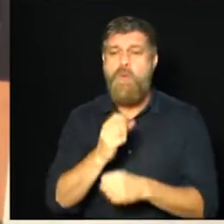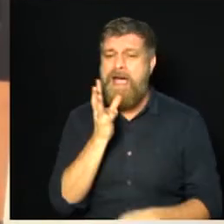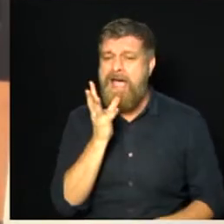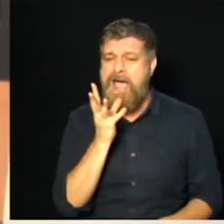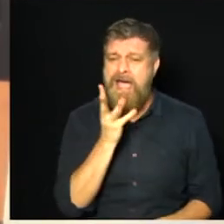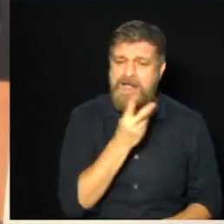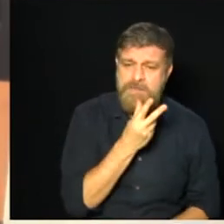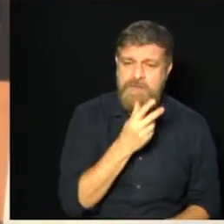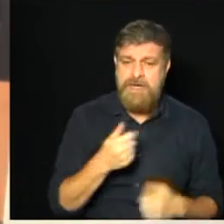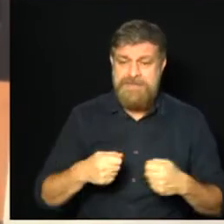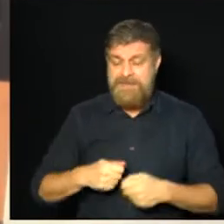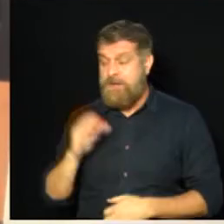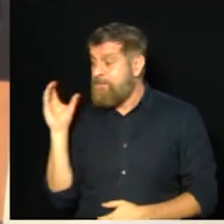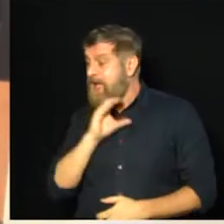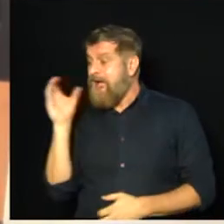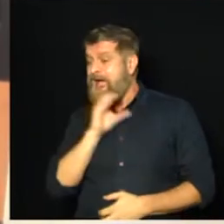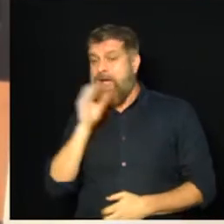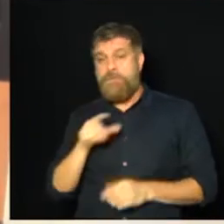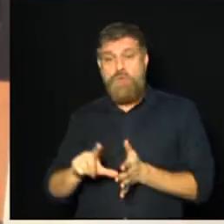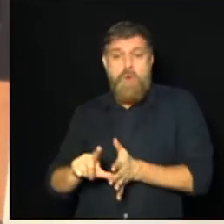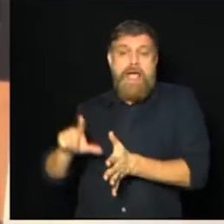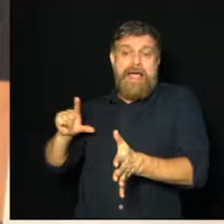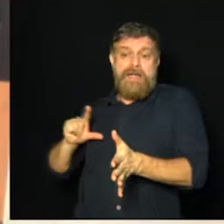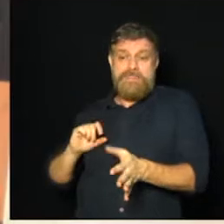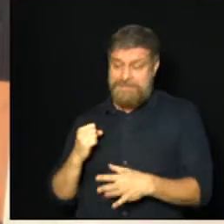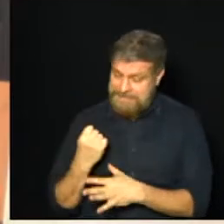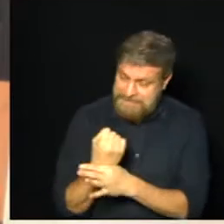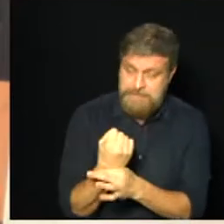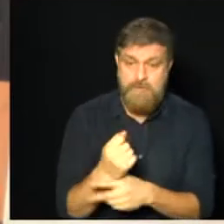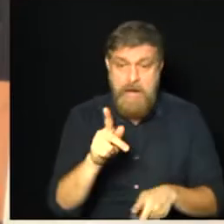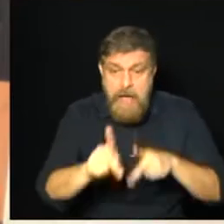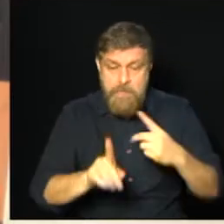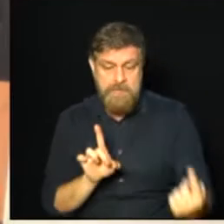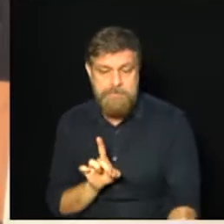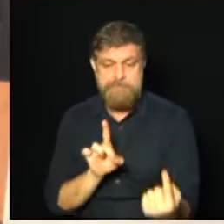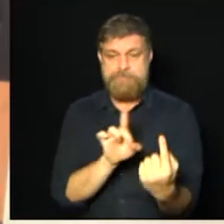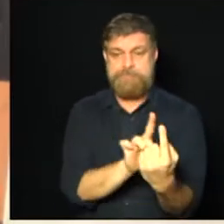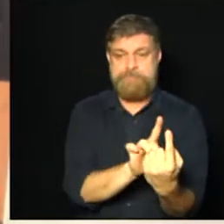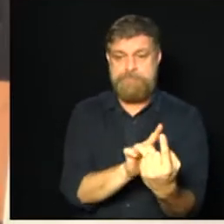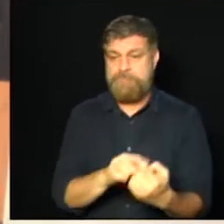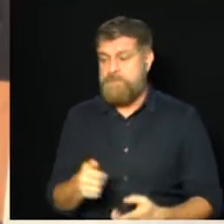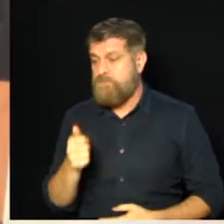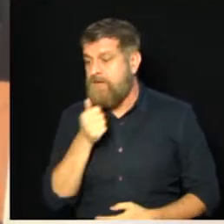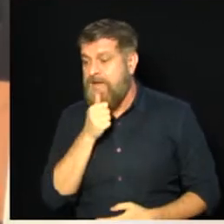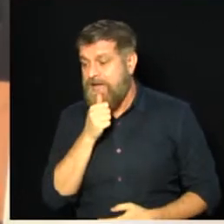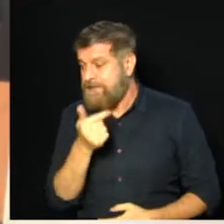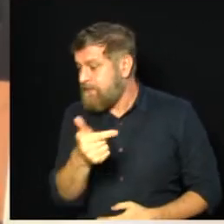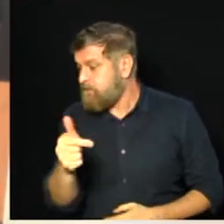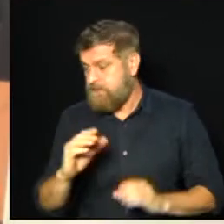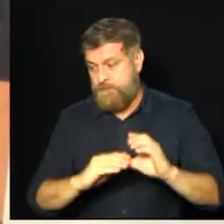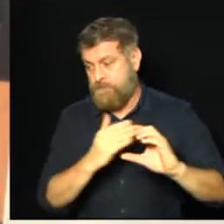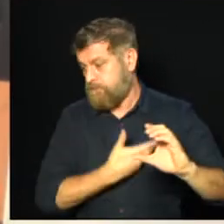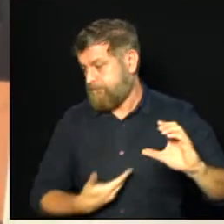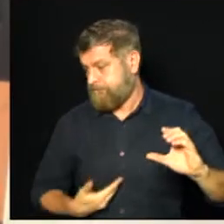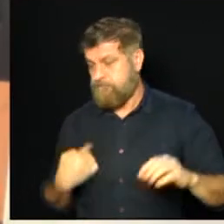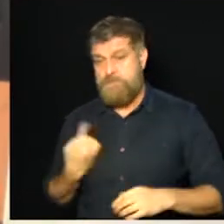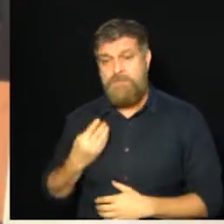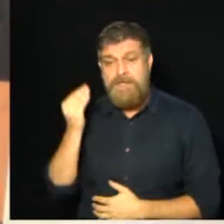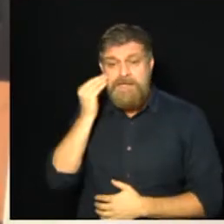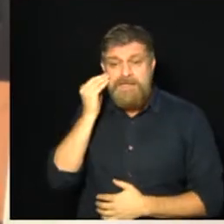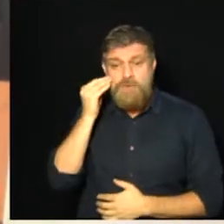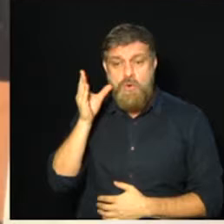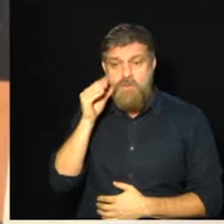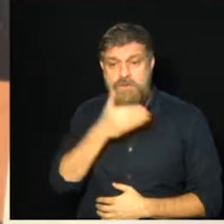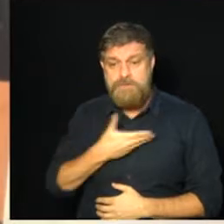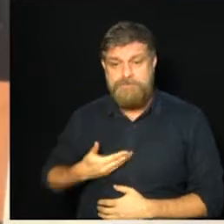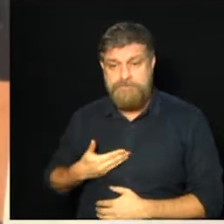gente precisava de alguma coisa para garantir assistência à população enquanto a gente não conseguisse. Nós tentamos com o servidor